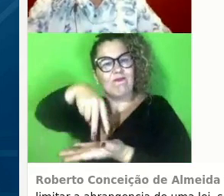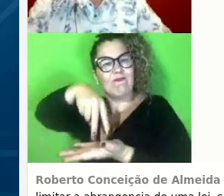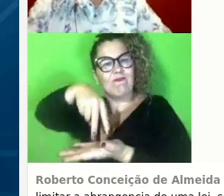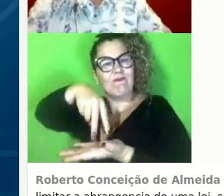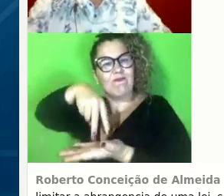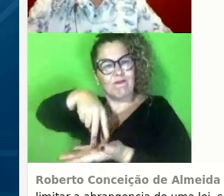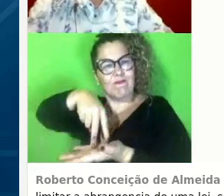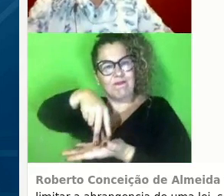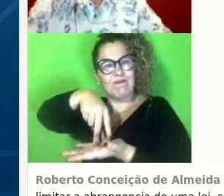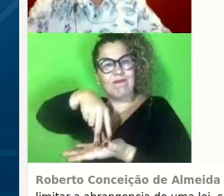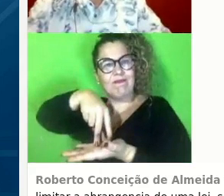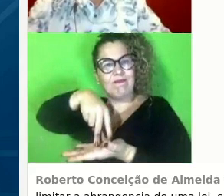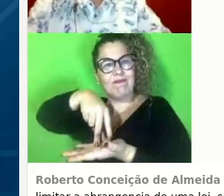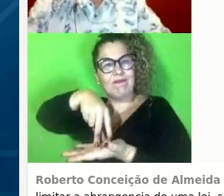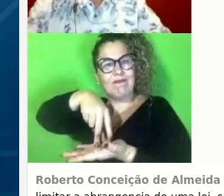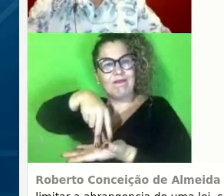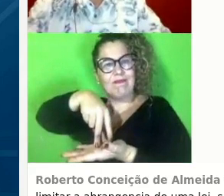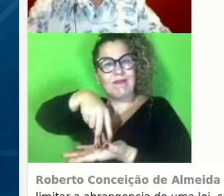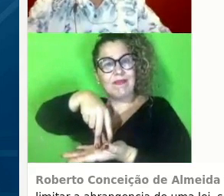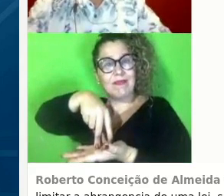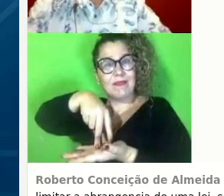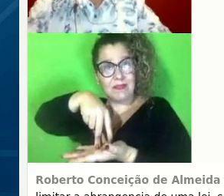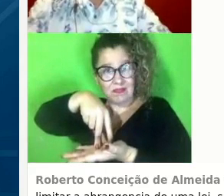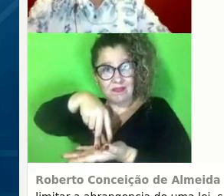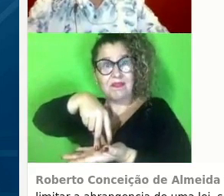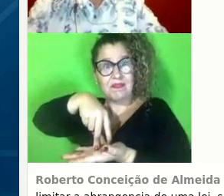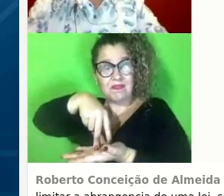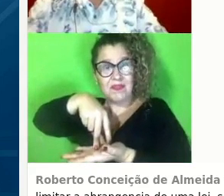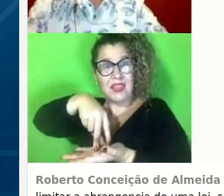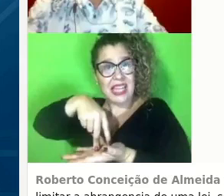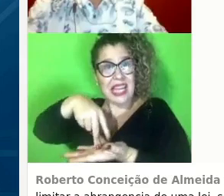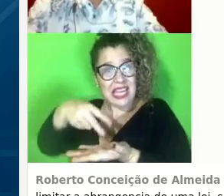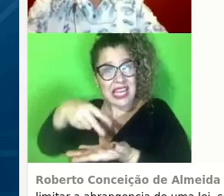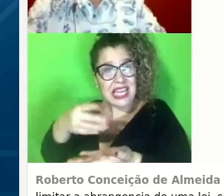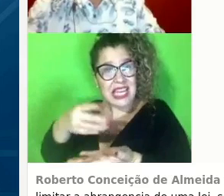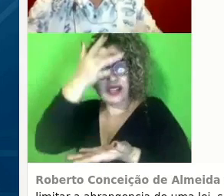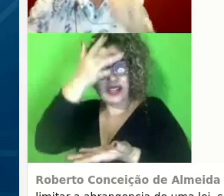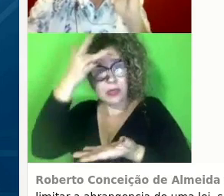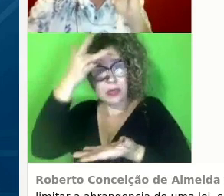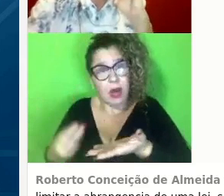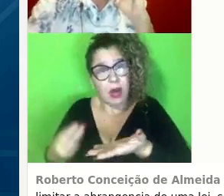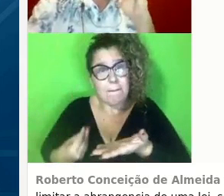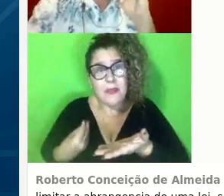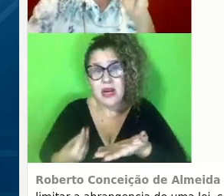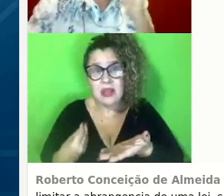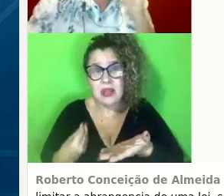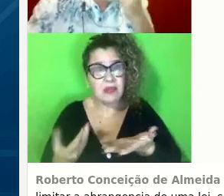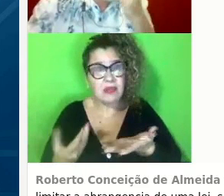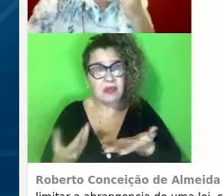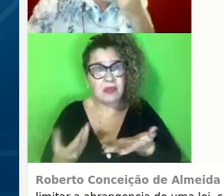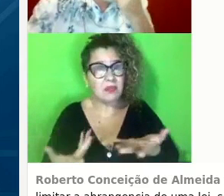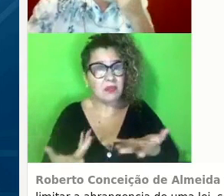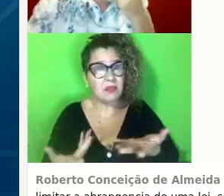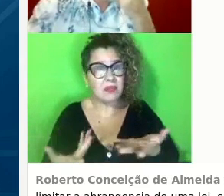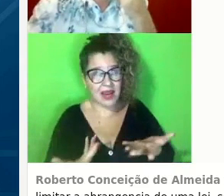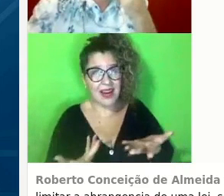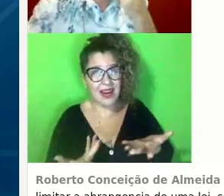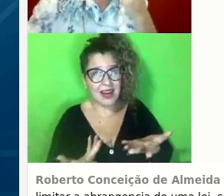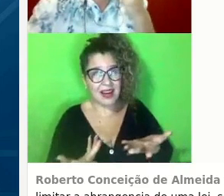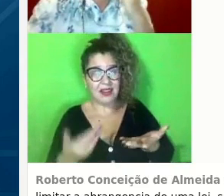espaços, né, no mercado de trabalho, nos espaços de lutas